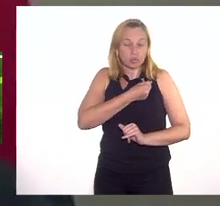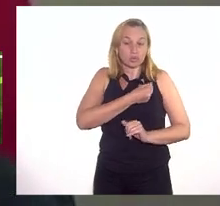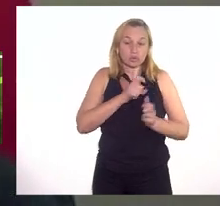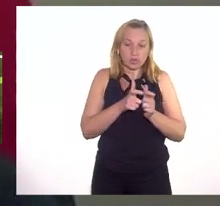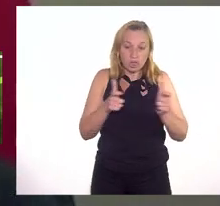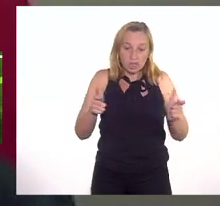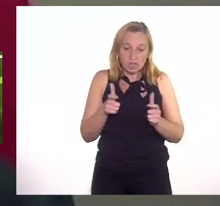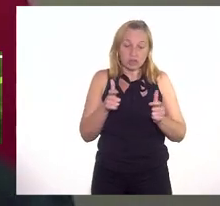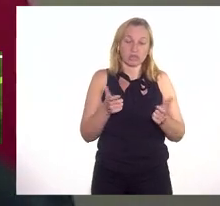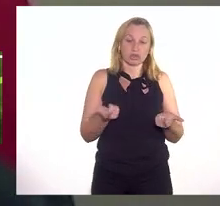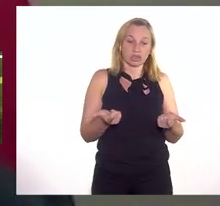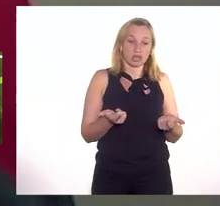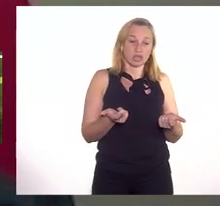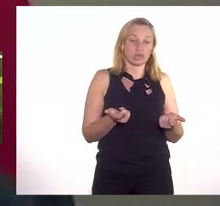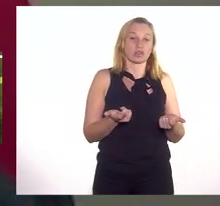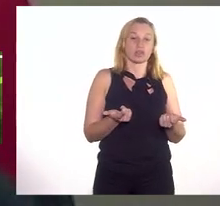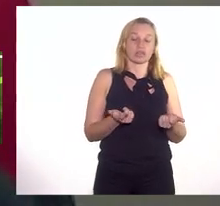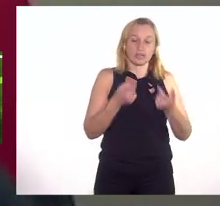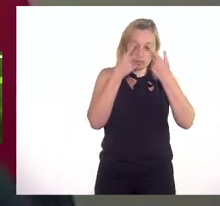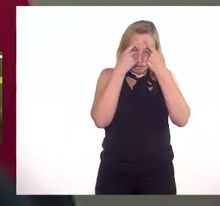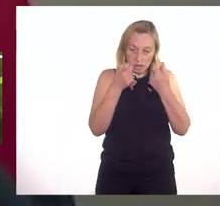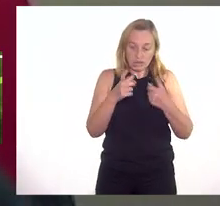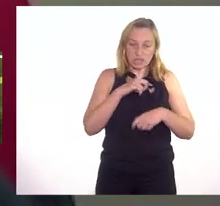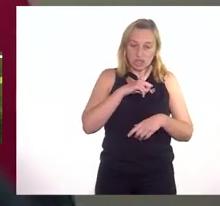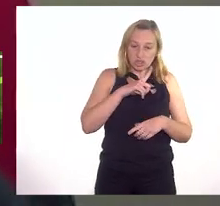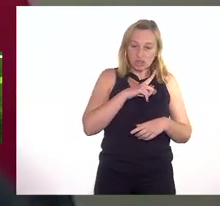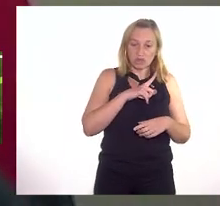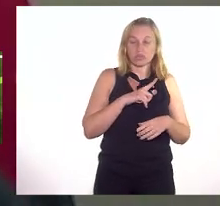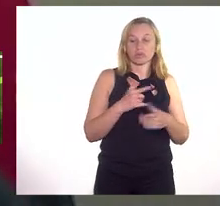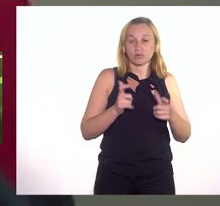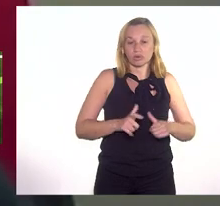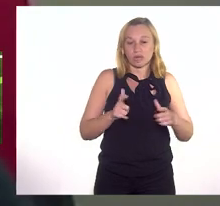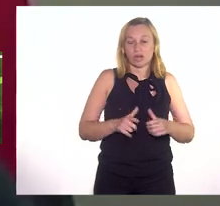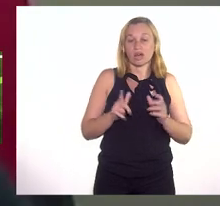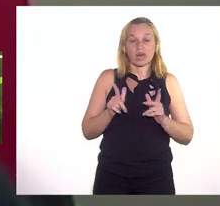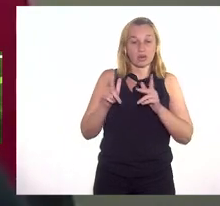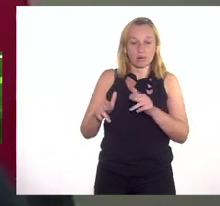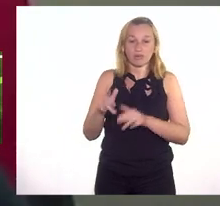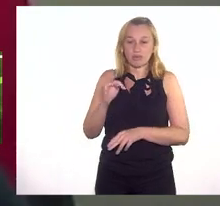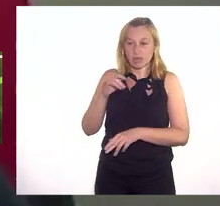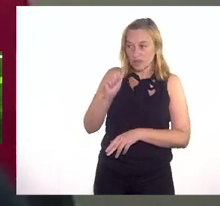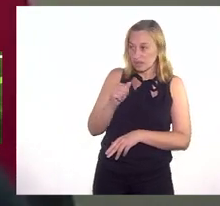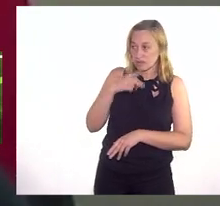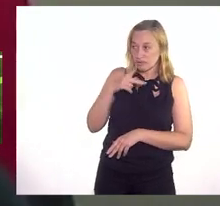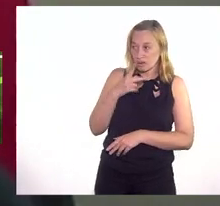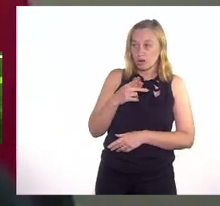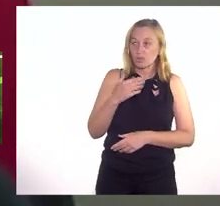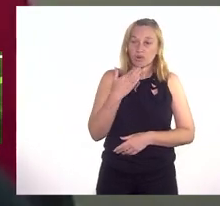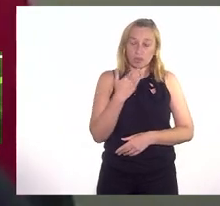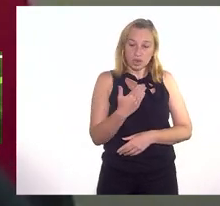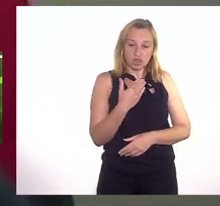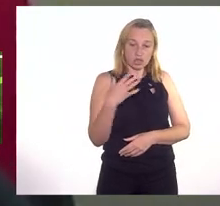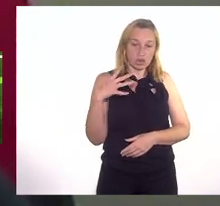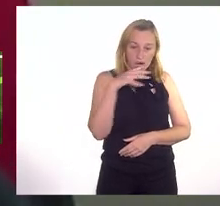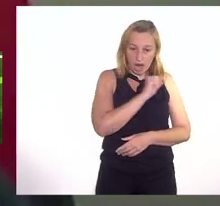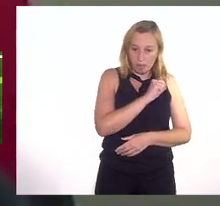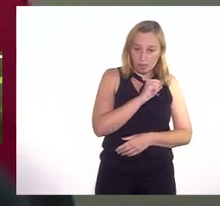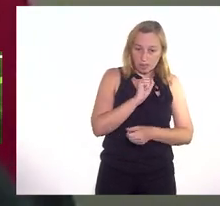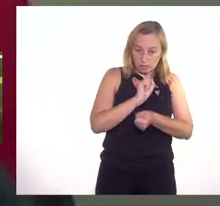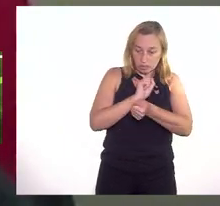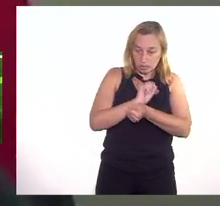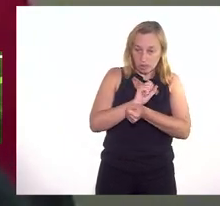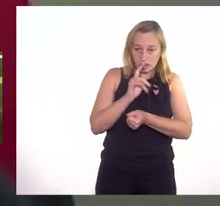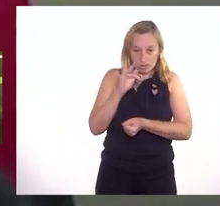pouco de encontro ao que disse a doutora Fernanda Fialho. Eu cometi uma falta grave, só um instantinho, doutora